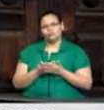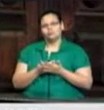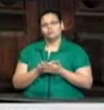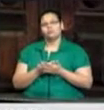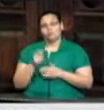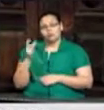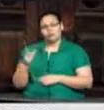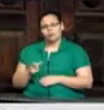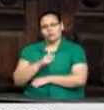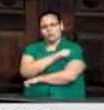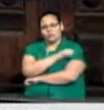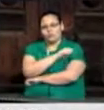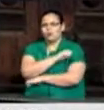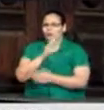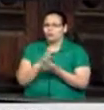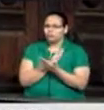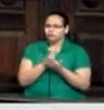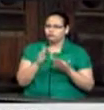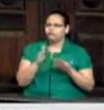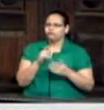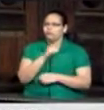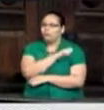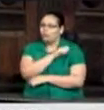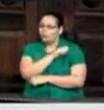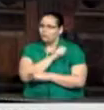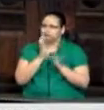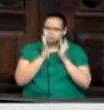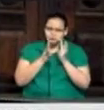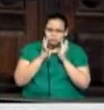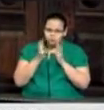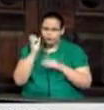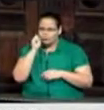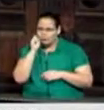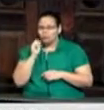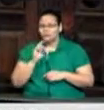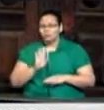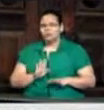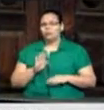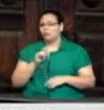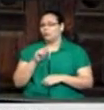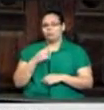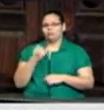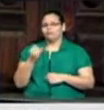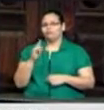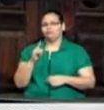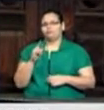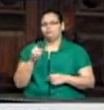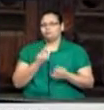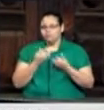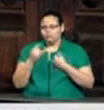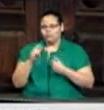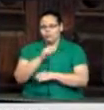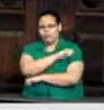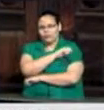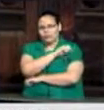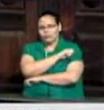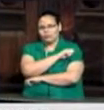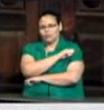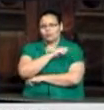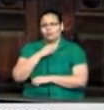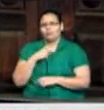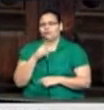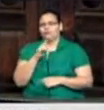De fato, alguns foram ouvidos, mas não há notícia de alunos que são desfavoráveis à